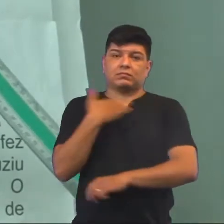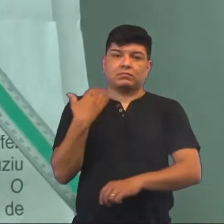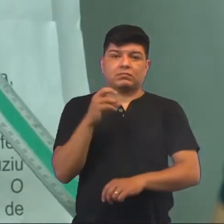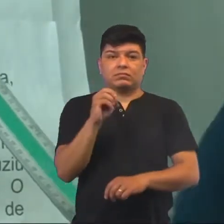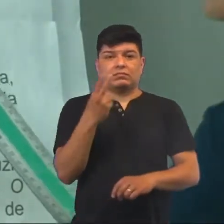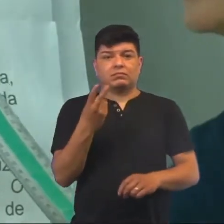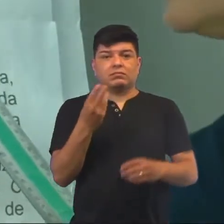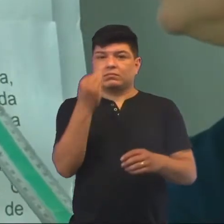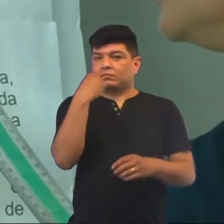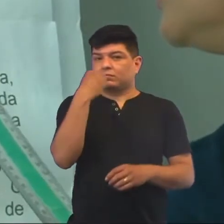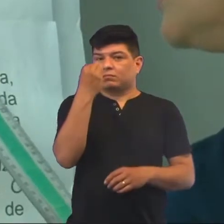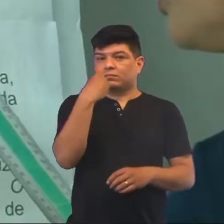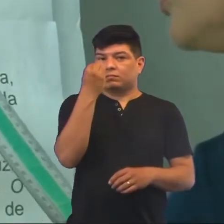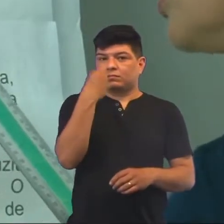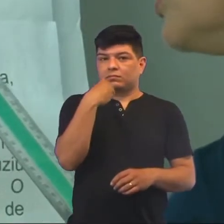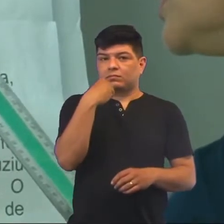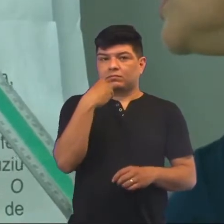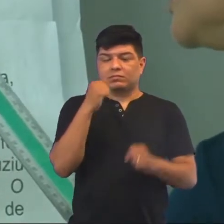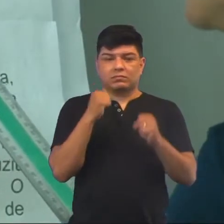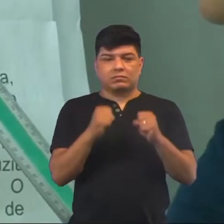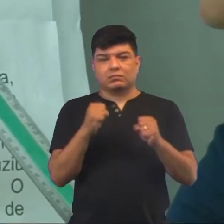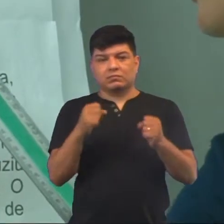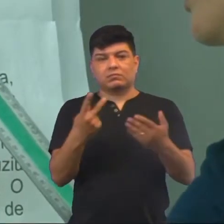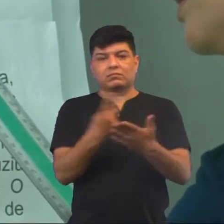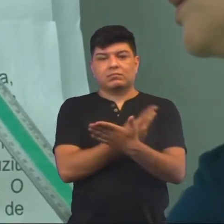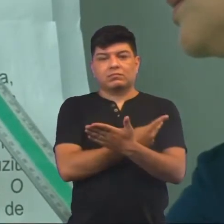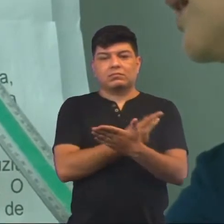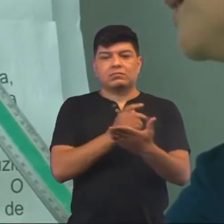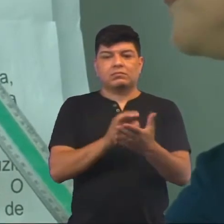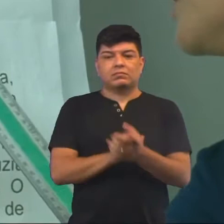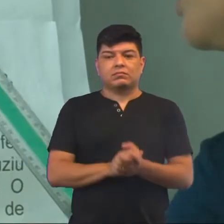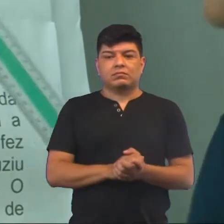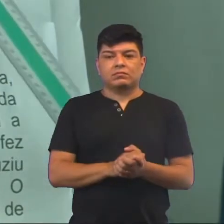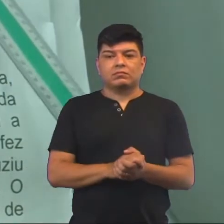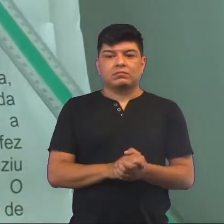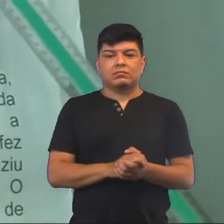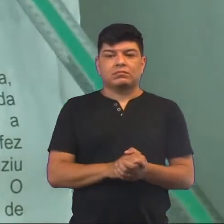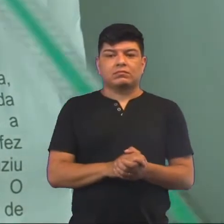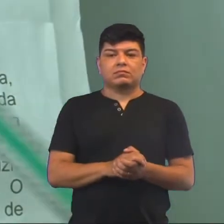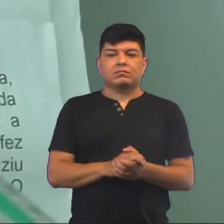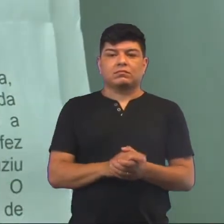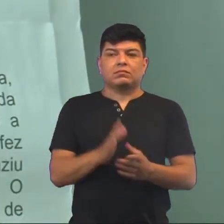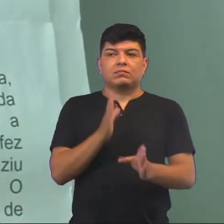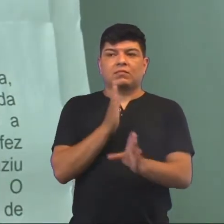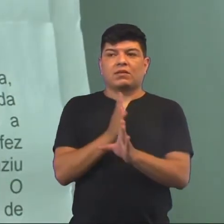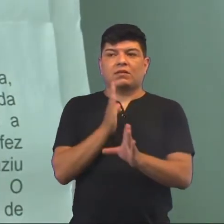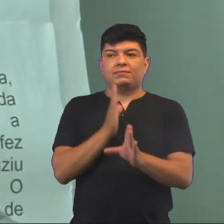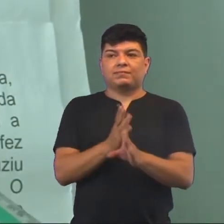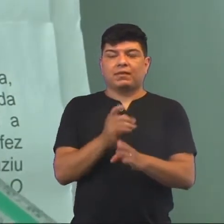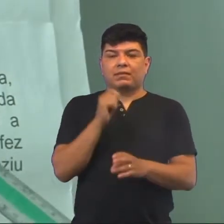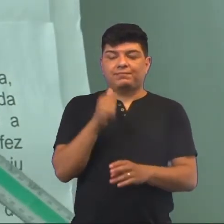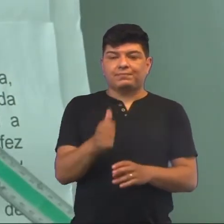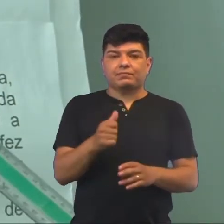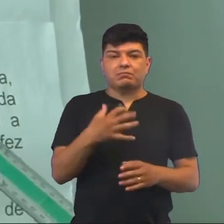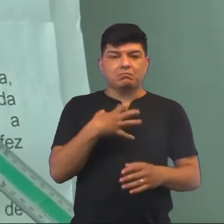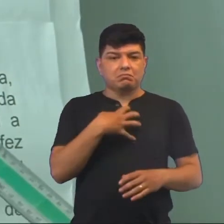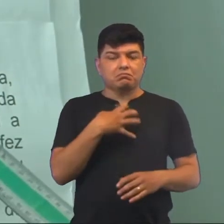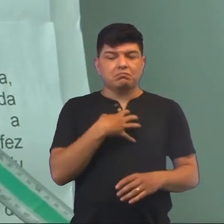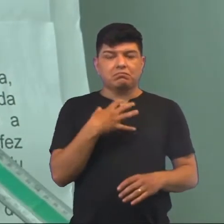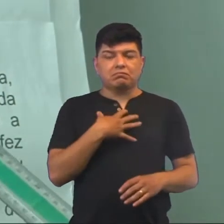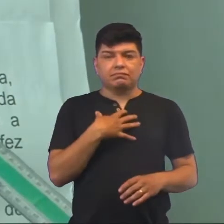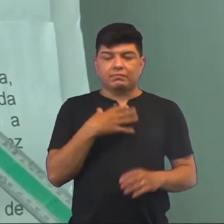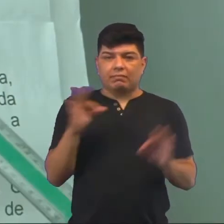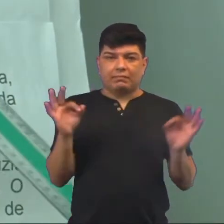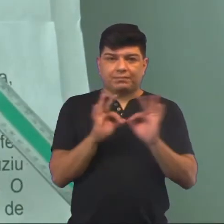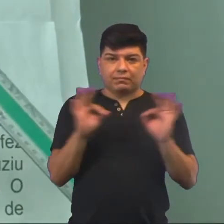morta ou enfraquecida. Isso pode acontecer aí, ó, tá? Ela causa pouca ou nenhuma reação da